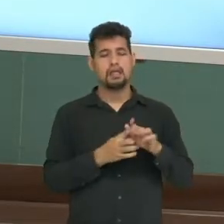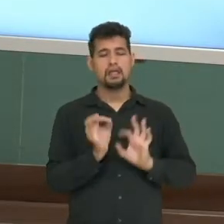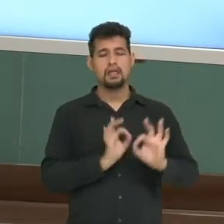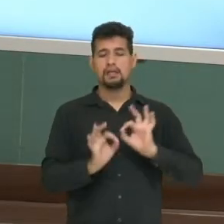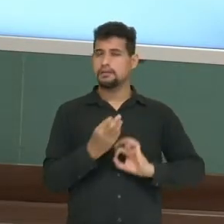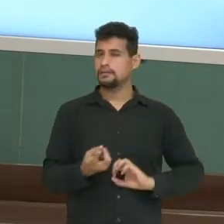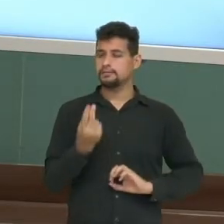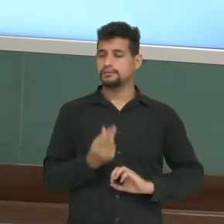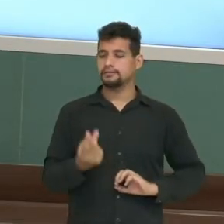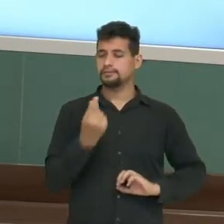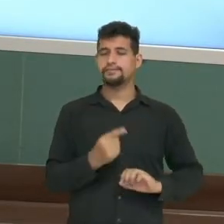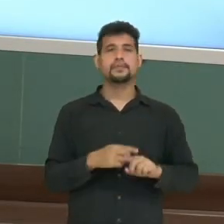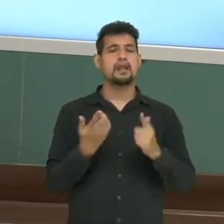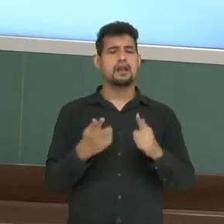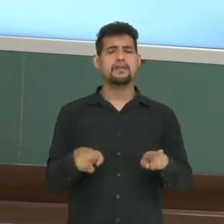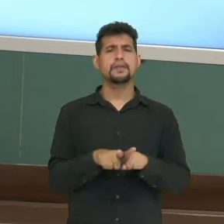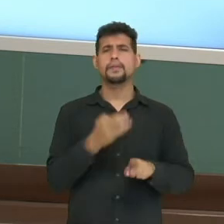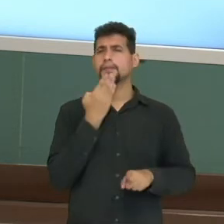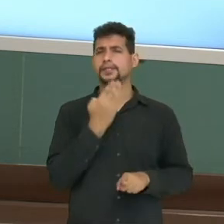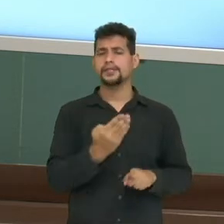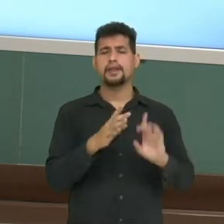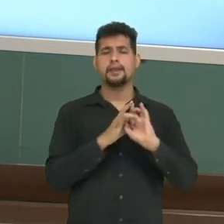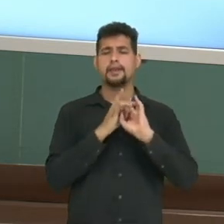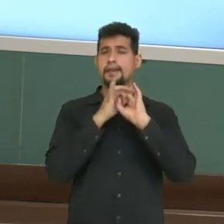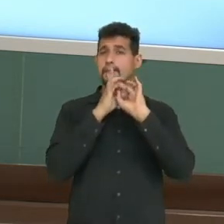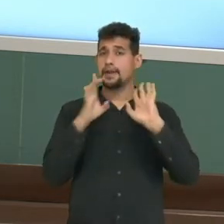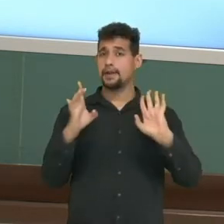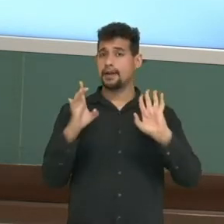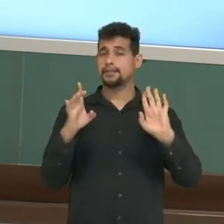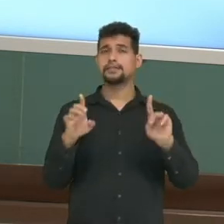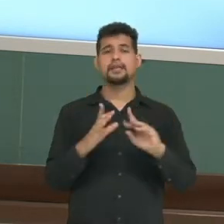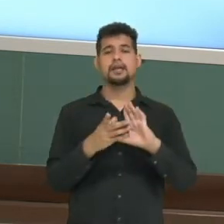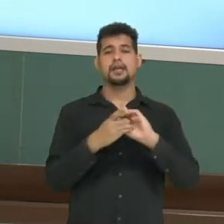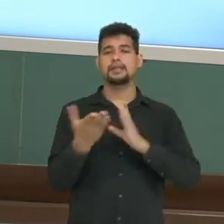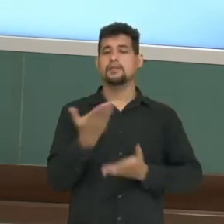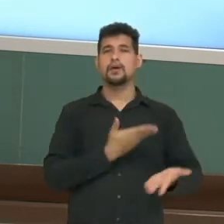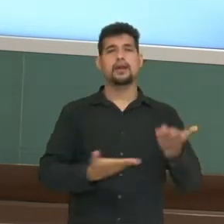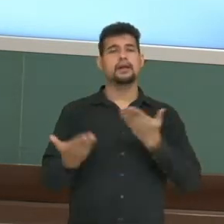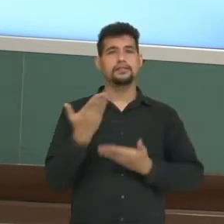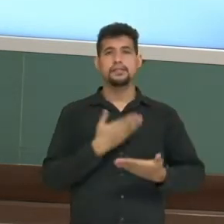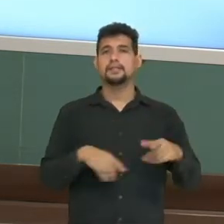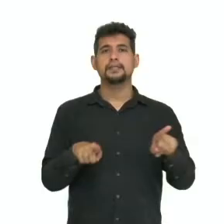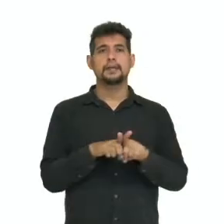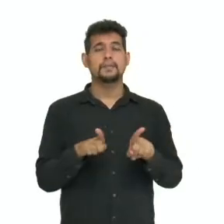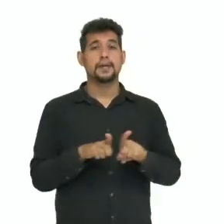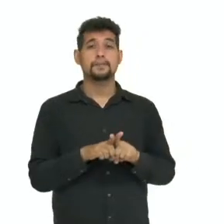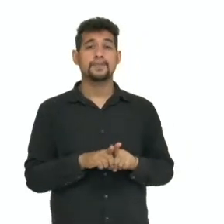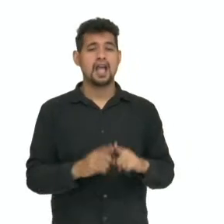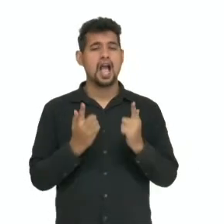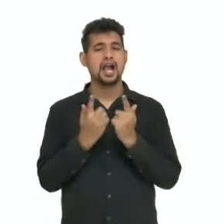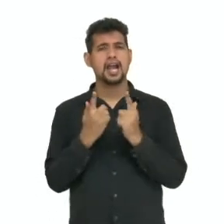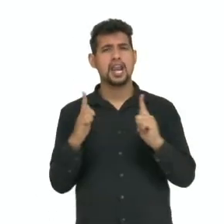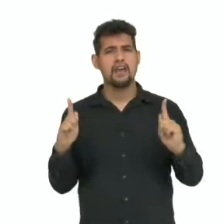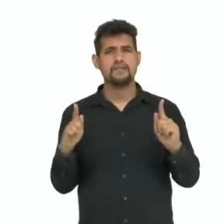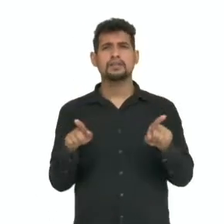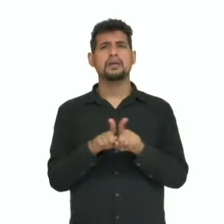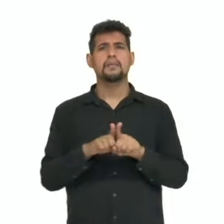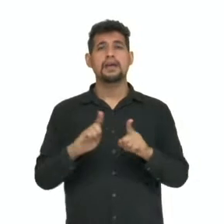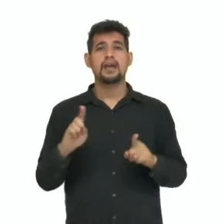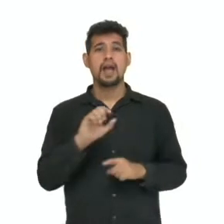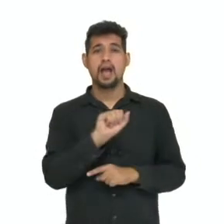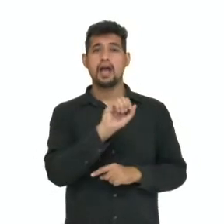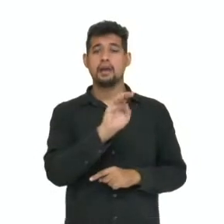salários, as greves também exigiam liberdades democráticas. As greves da região industrial do